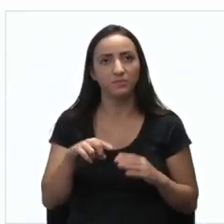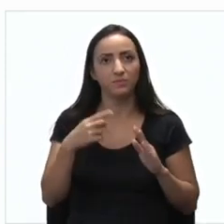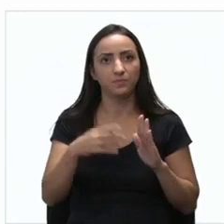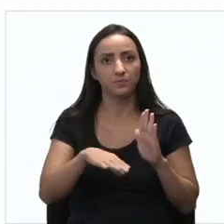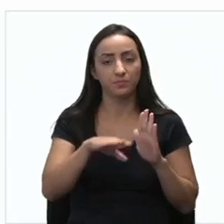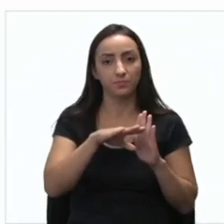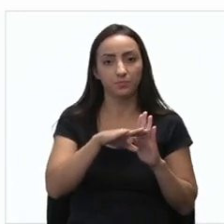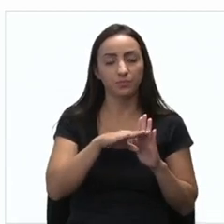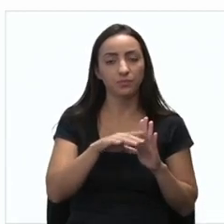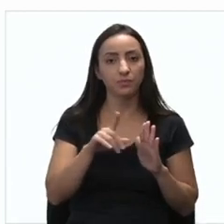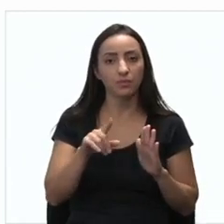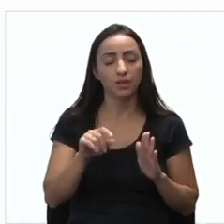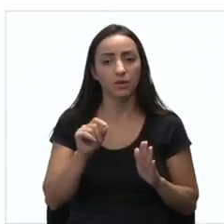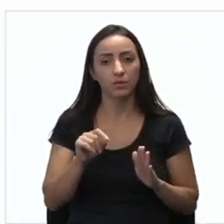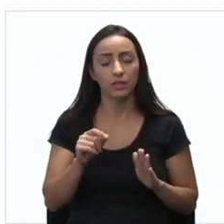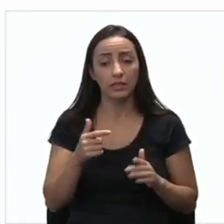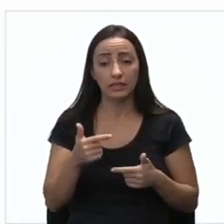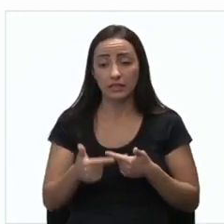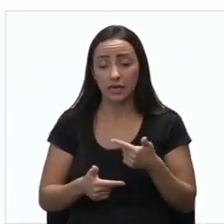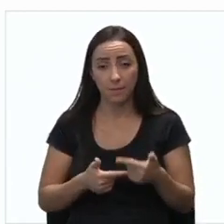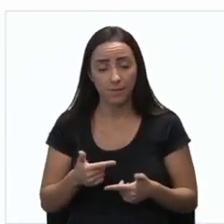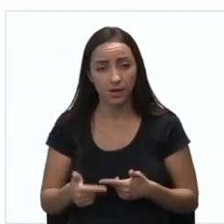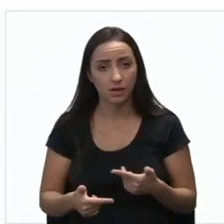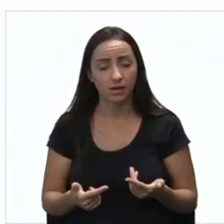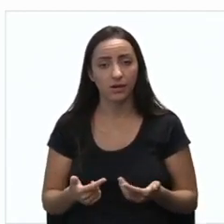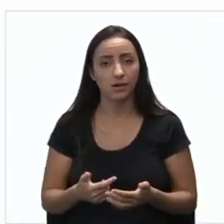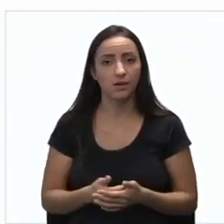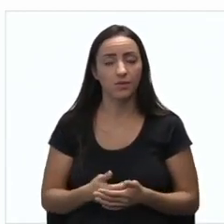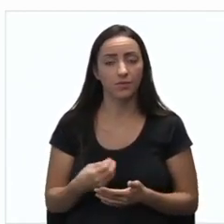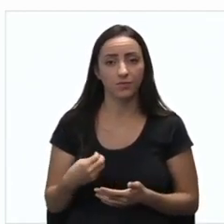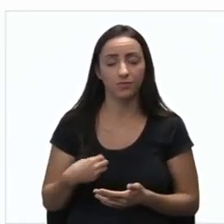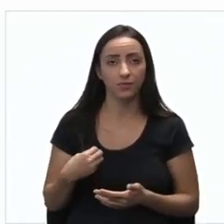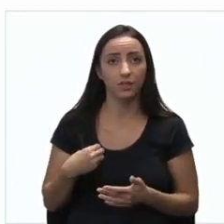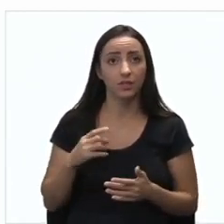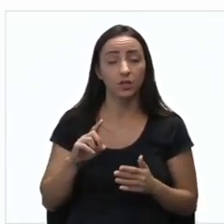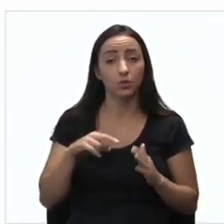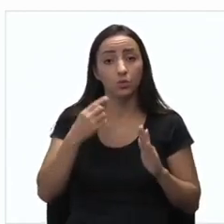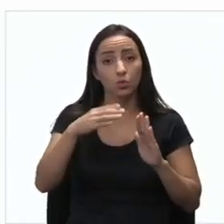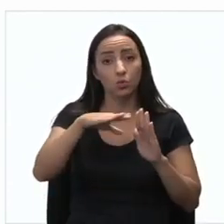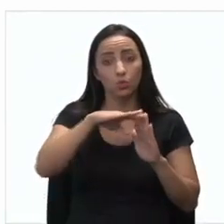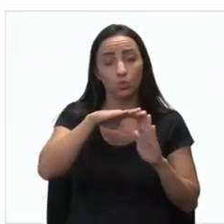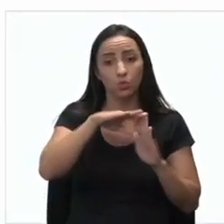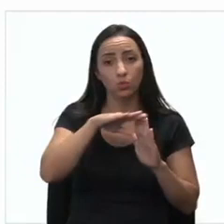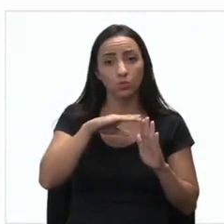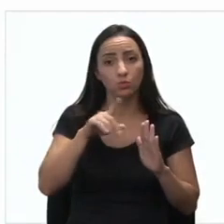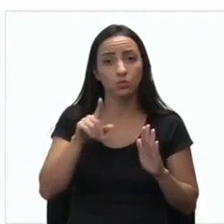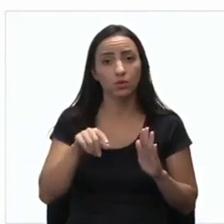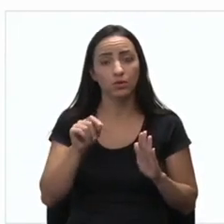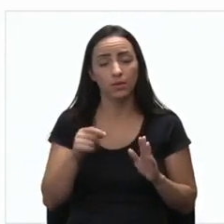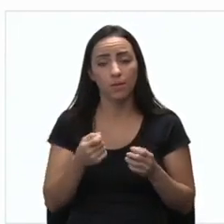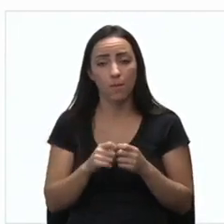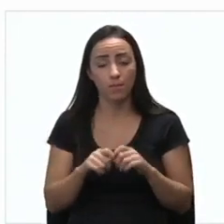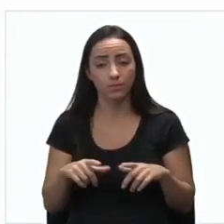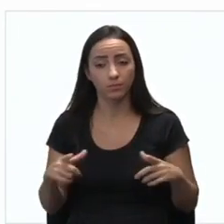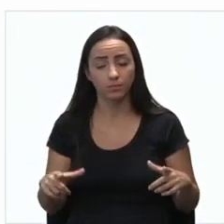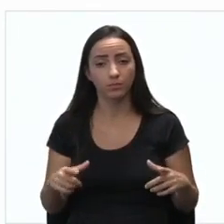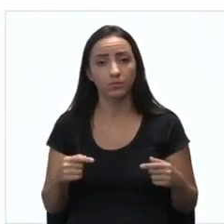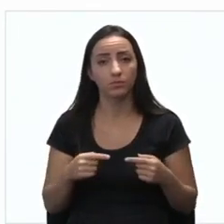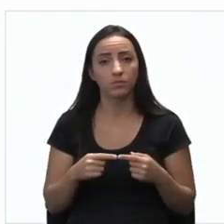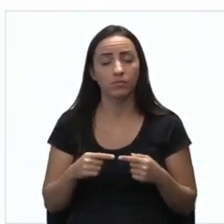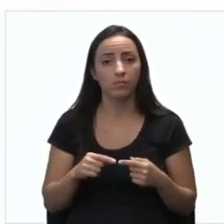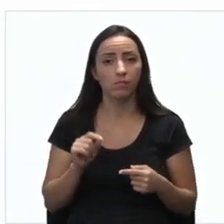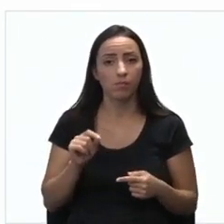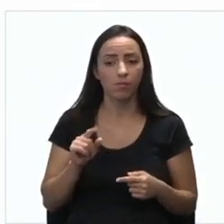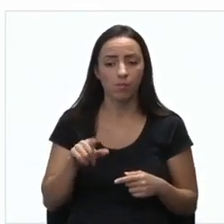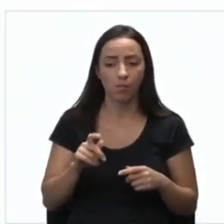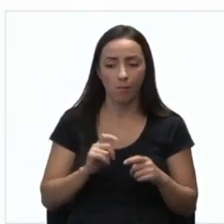de condições de vida e de trabalho. No último nível estão os macrodeterminantes relacionados às